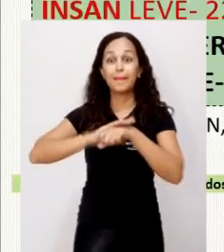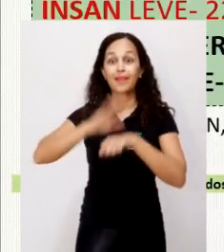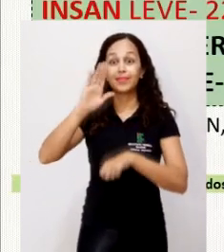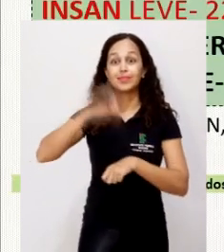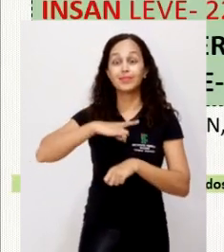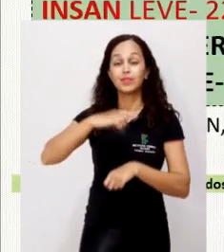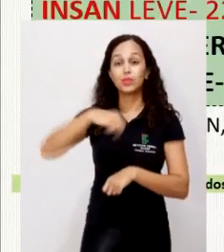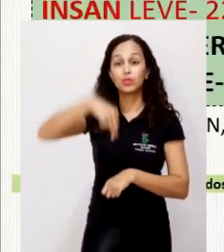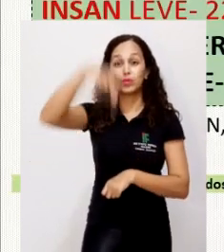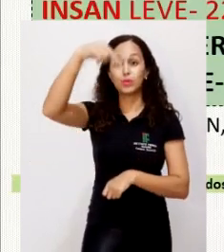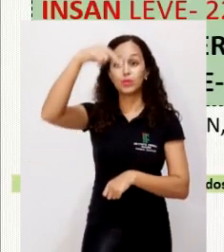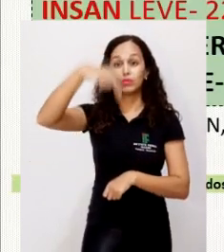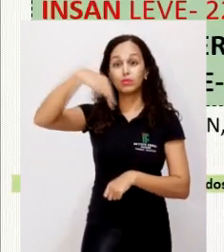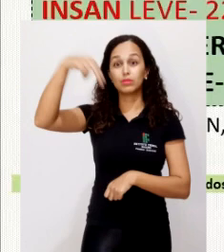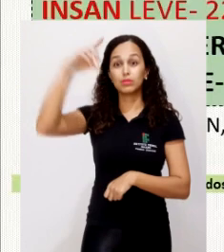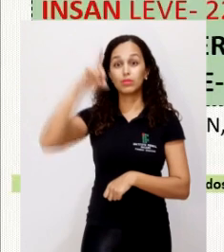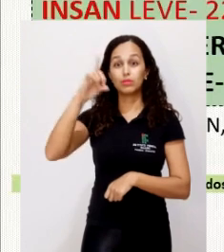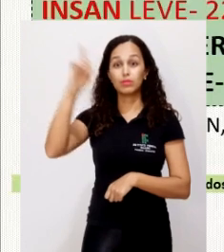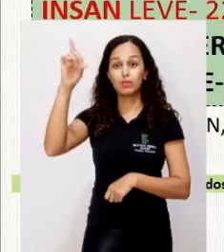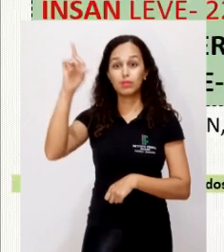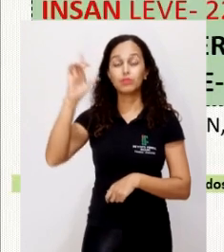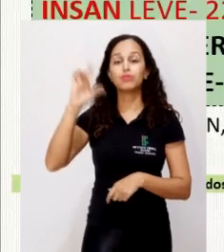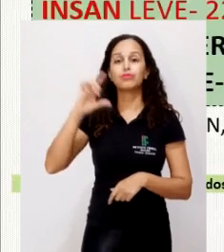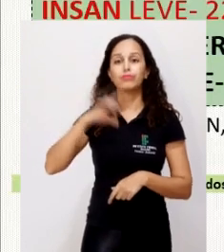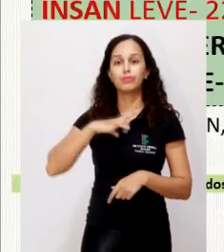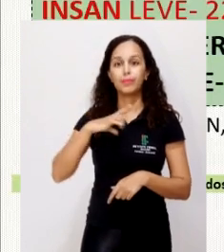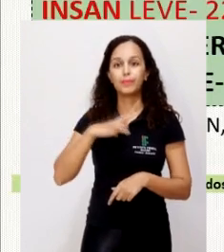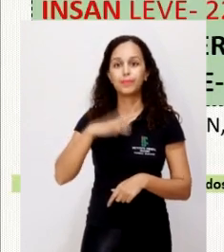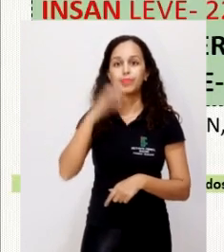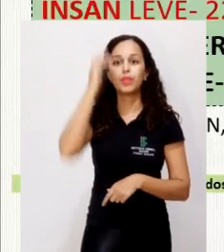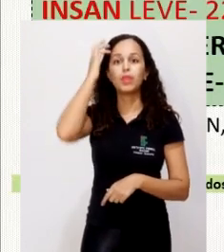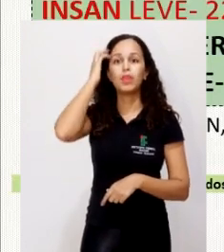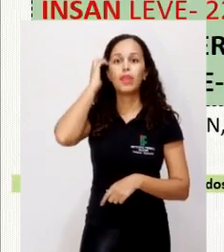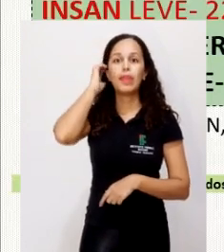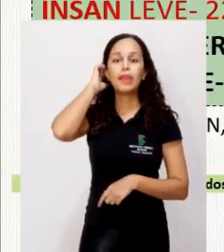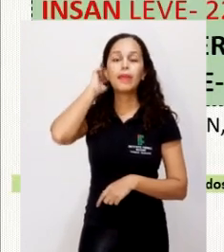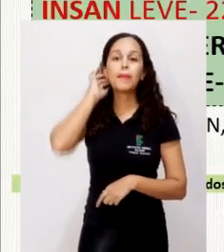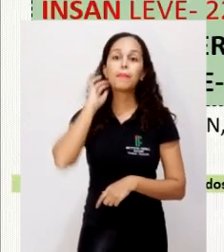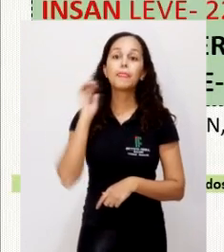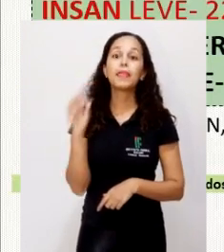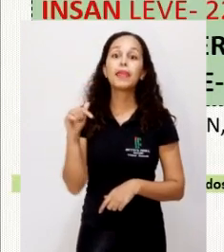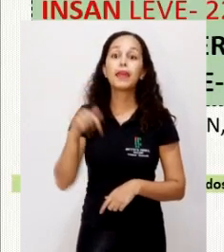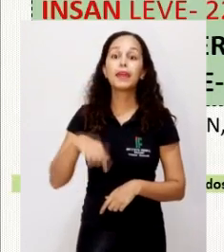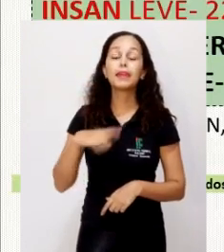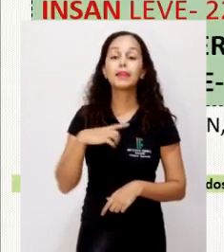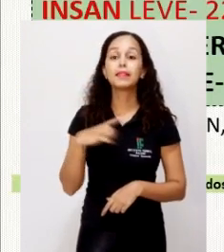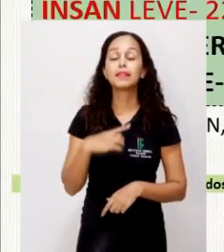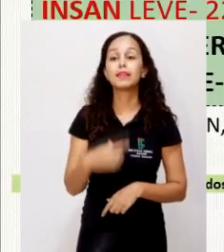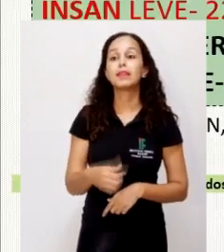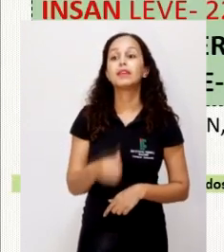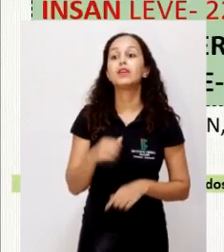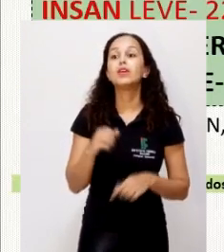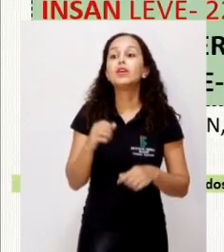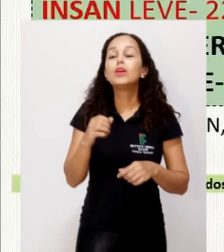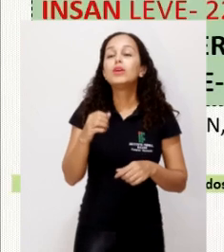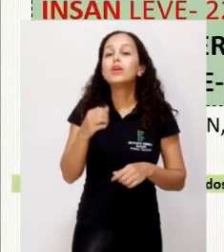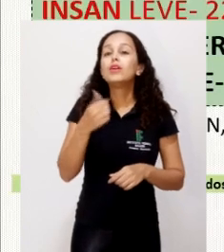mais afetadas, né, nós temos o Norte e Nordeste como sendo estas, e aqui no Nordeste nós temos um percentual